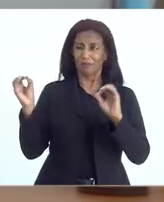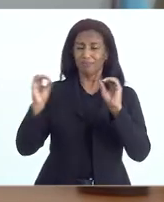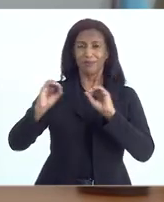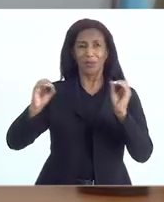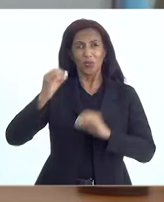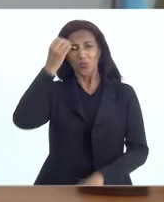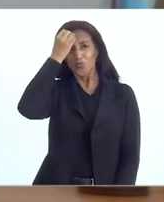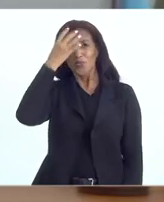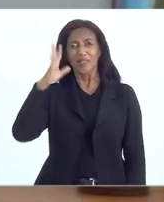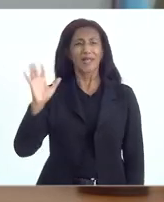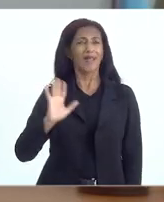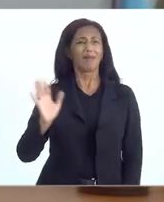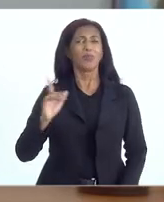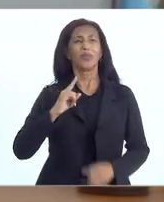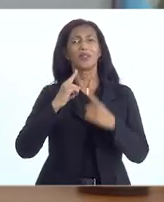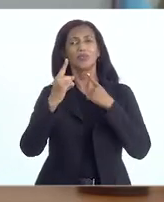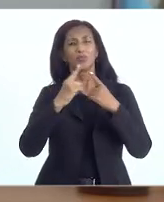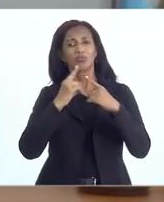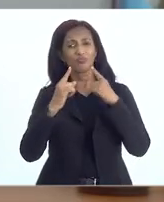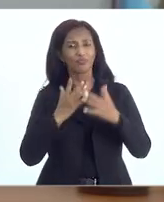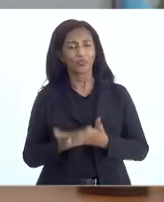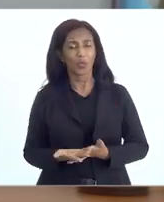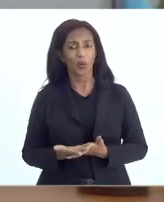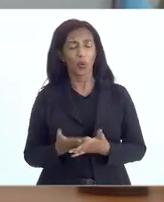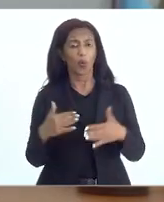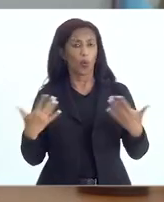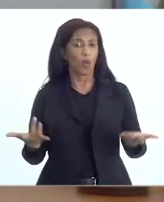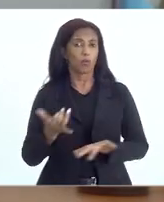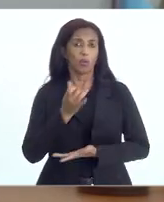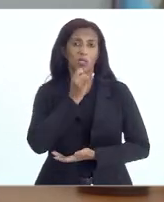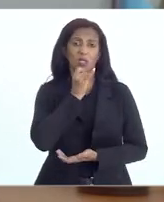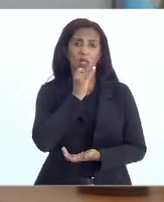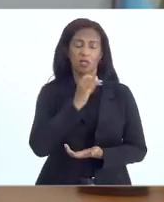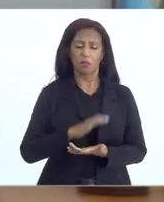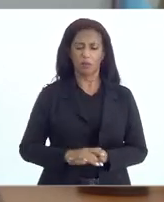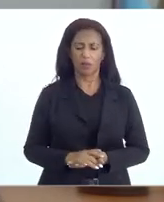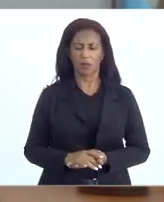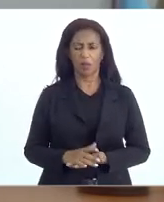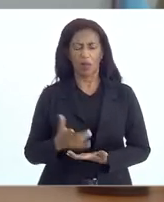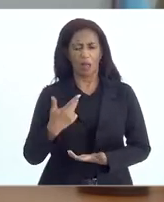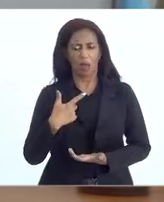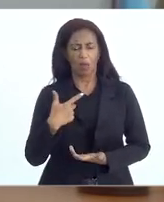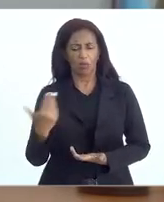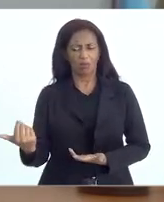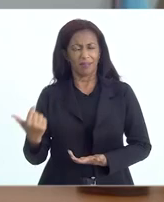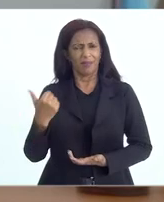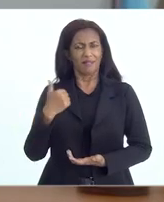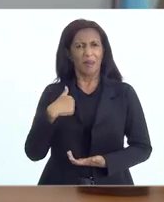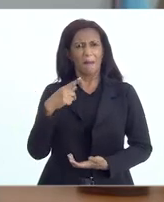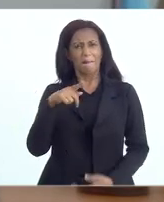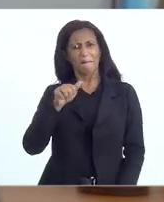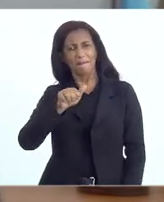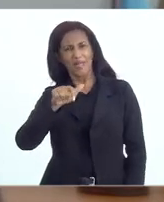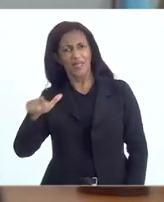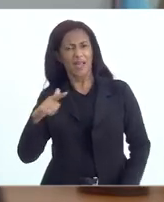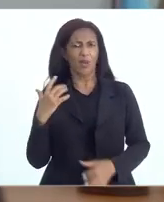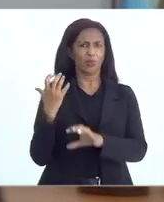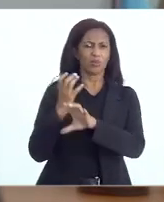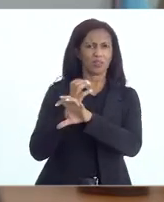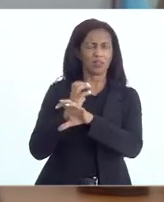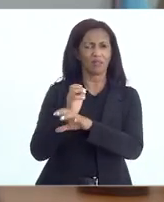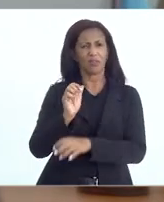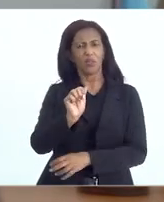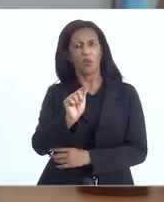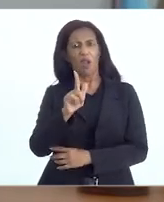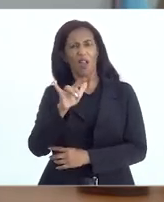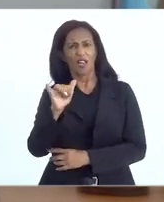sabiam o que estava sendo discutido de verdade quando Por exemplo algo que me diz respeito à polícia federal a polícia civil e